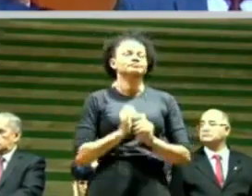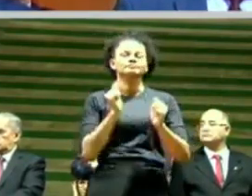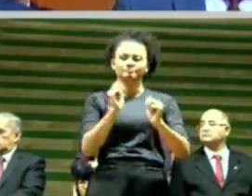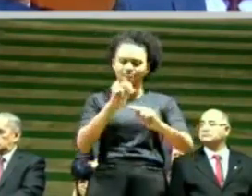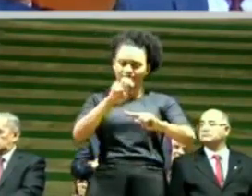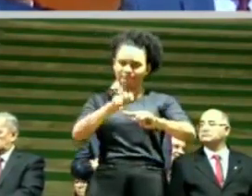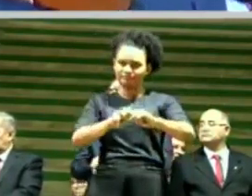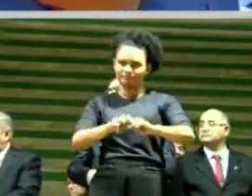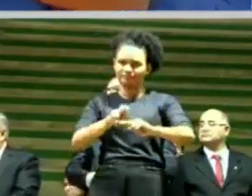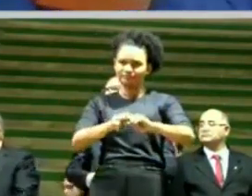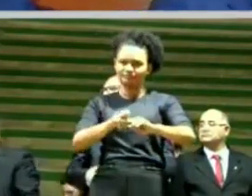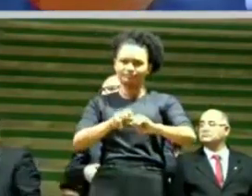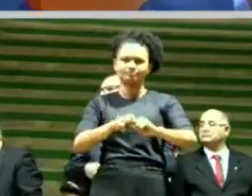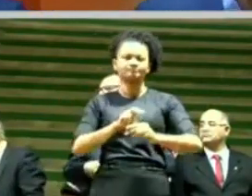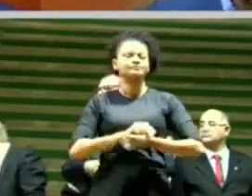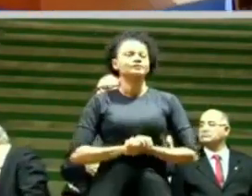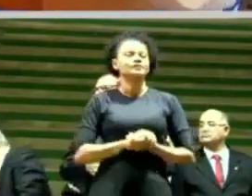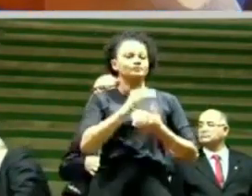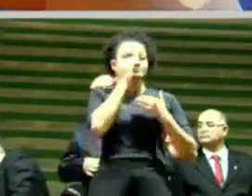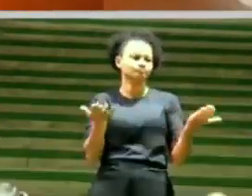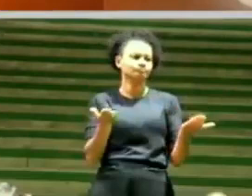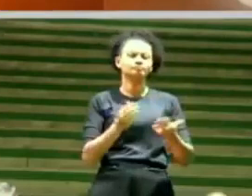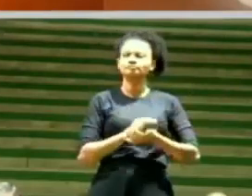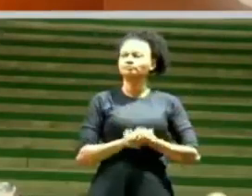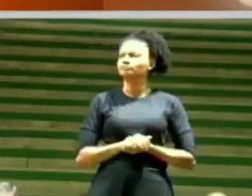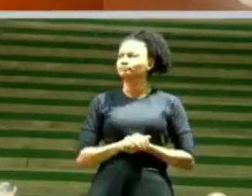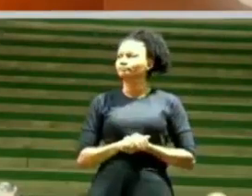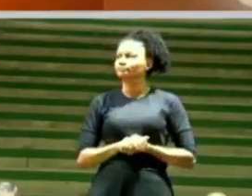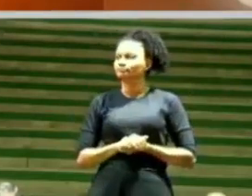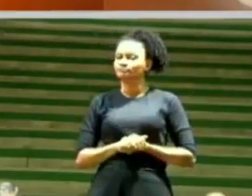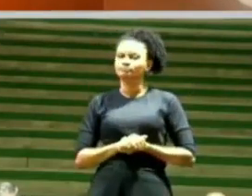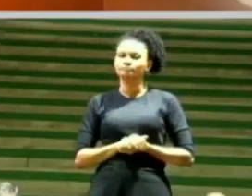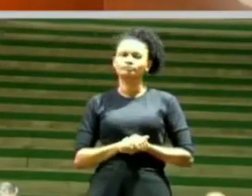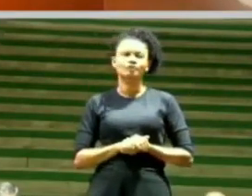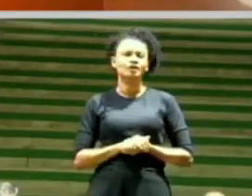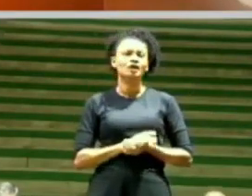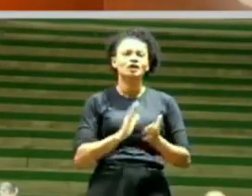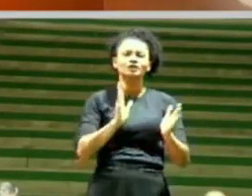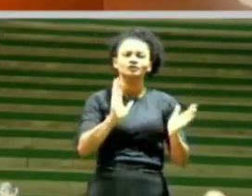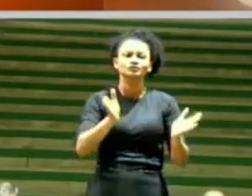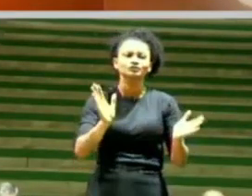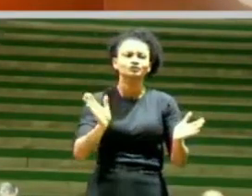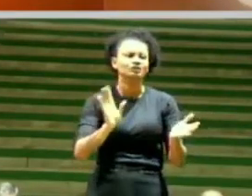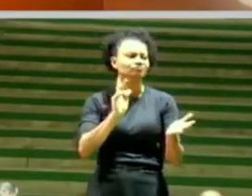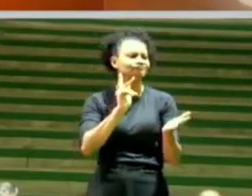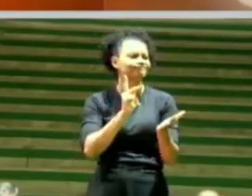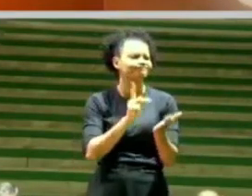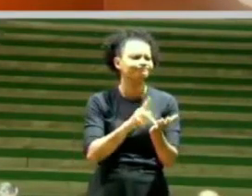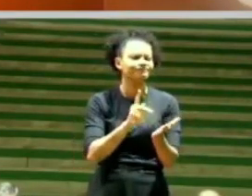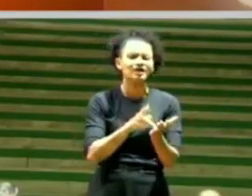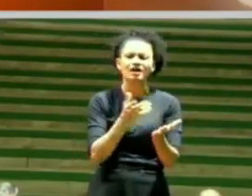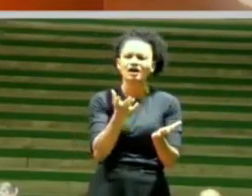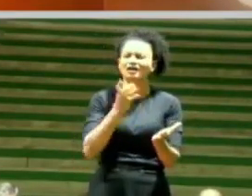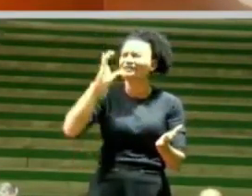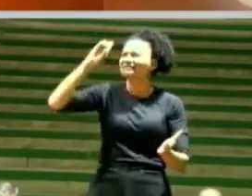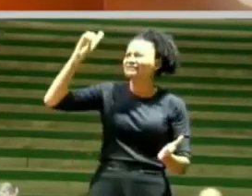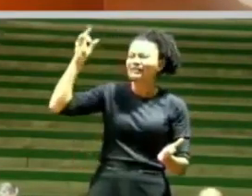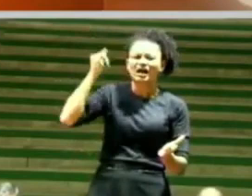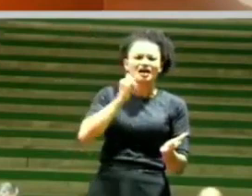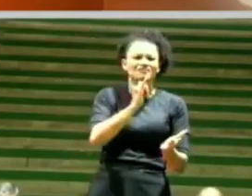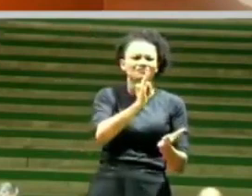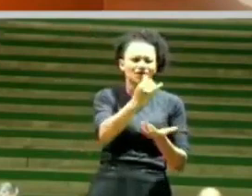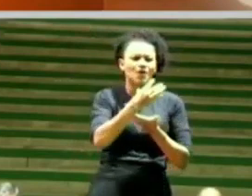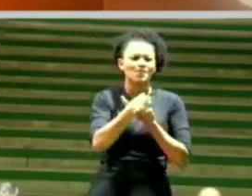Podeis tomar assento. Muito obrigado. Quem aqui de verdade quer continuar ouvindo Deus falar,